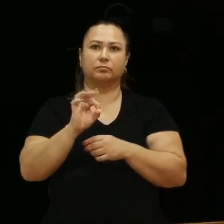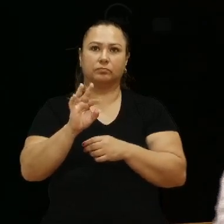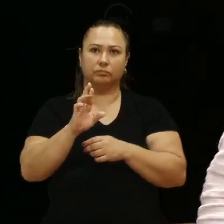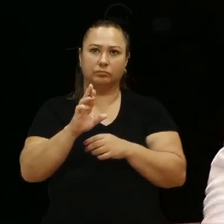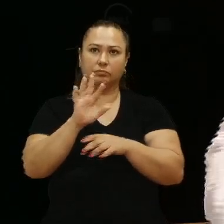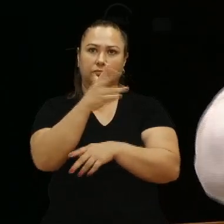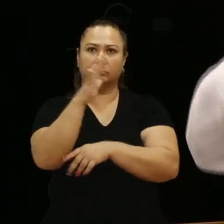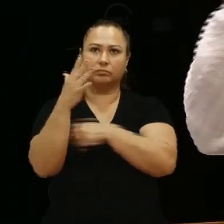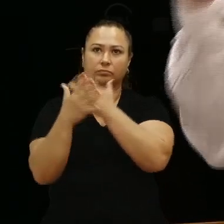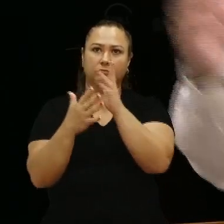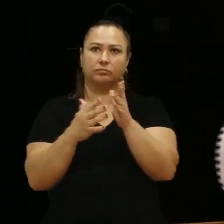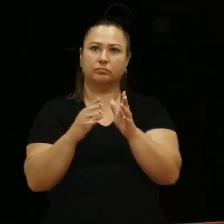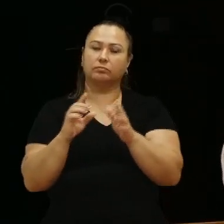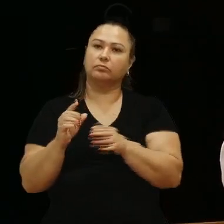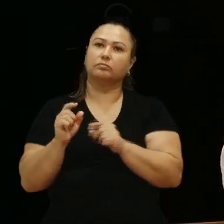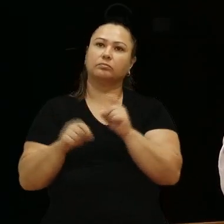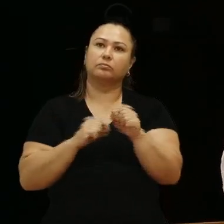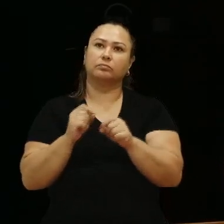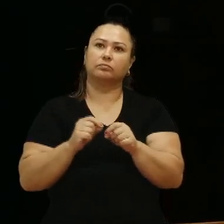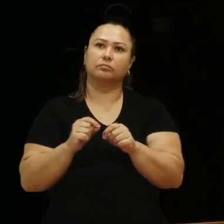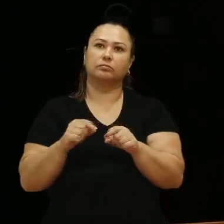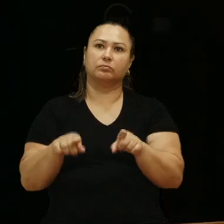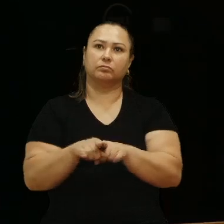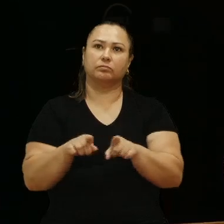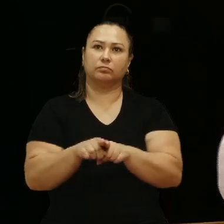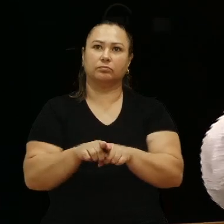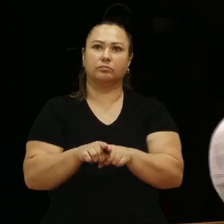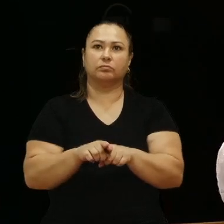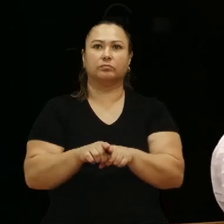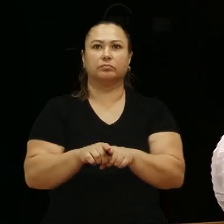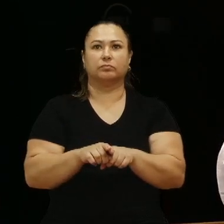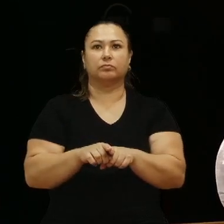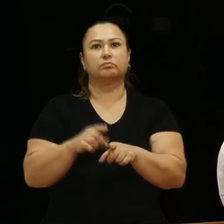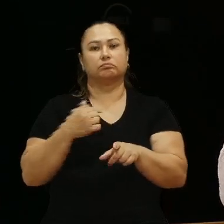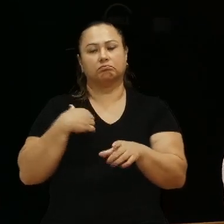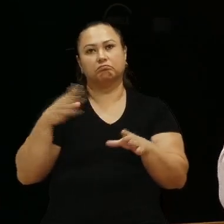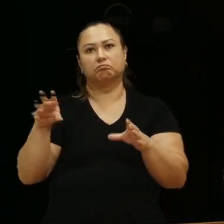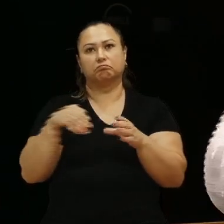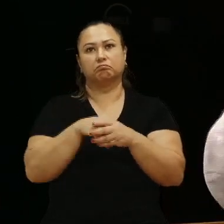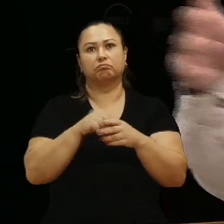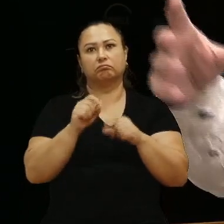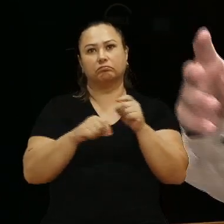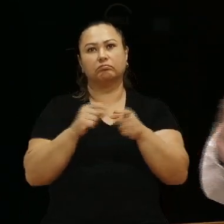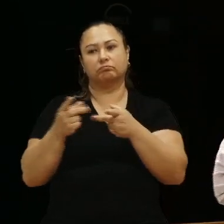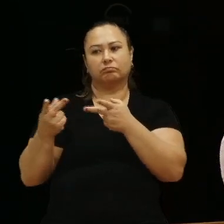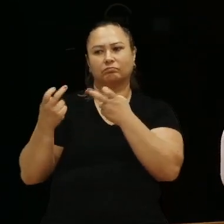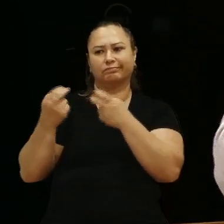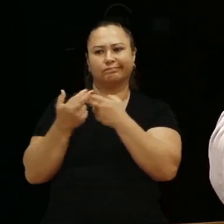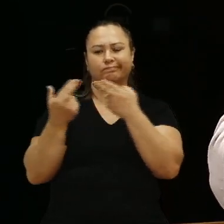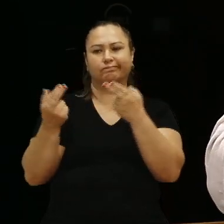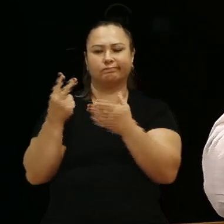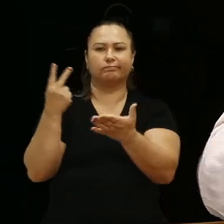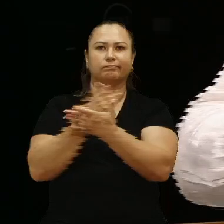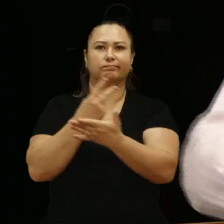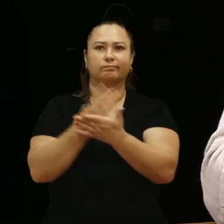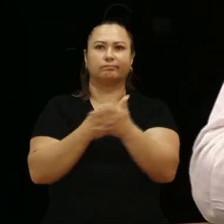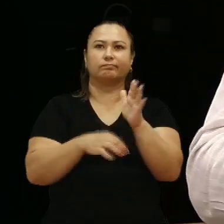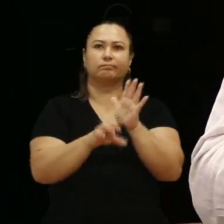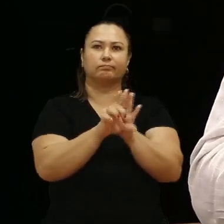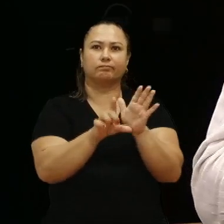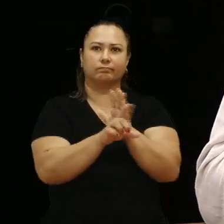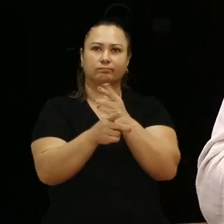destacar que, como membro da Comissão de Constituição e Justiça, nós nos deparamos, infelizmente, com algumas aberrações